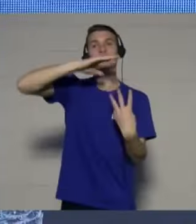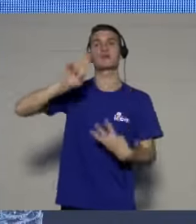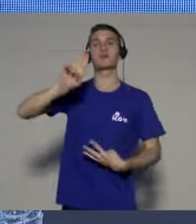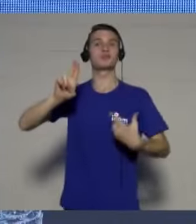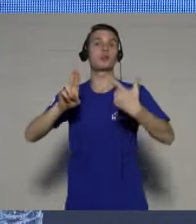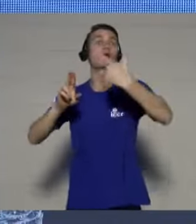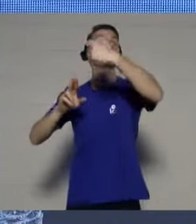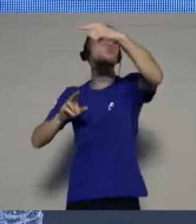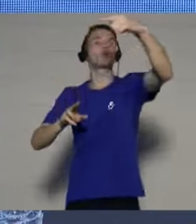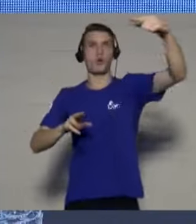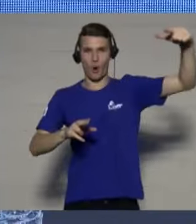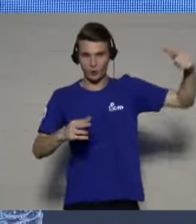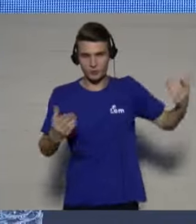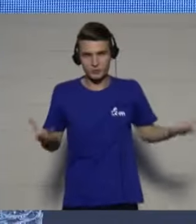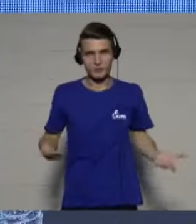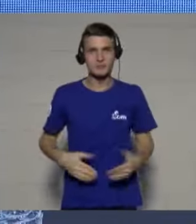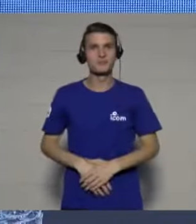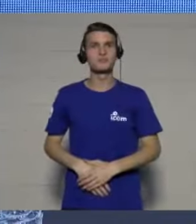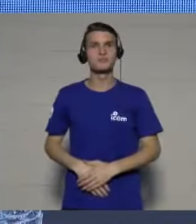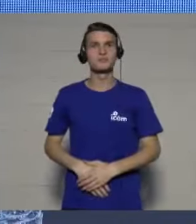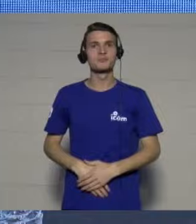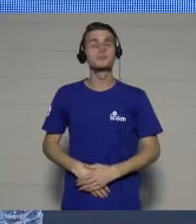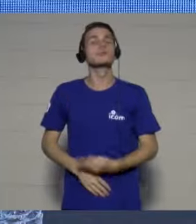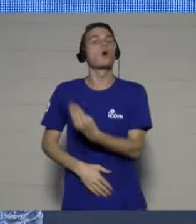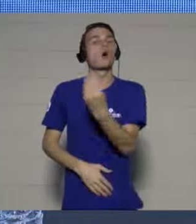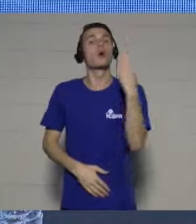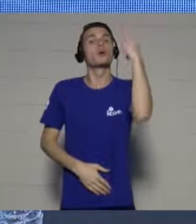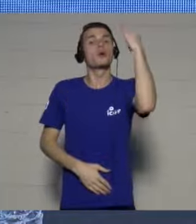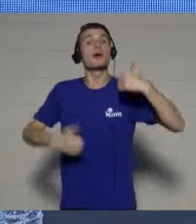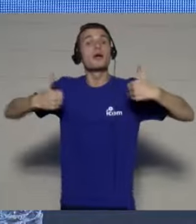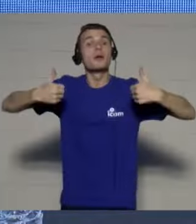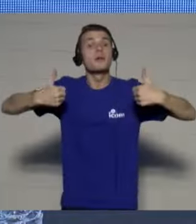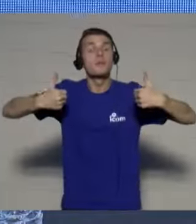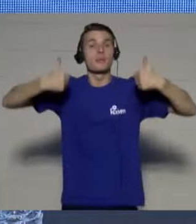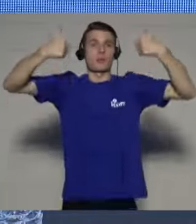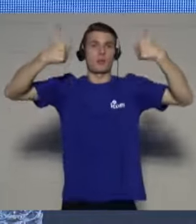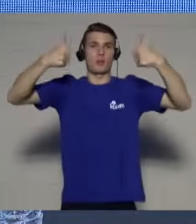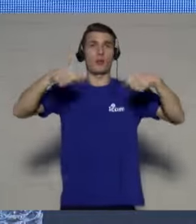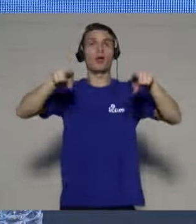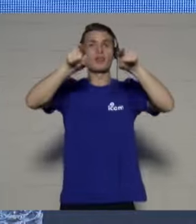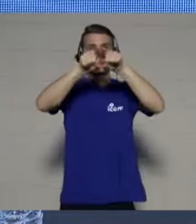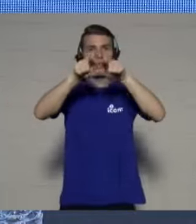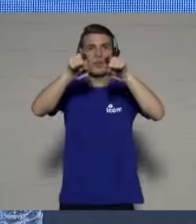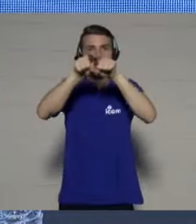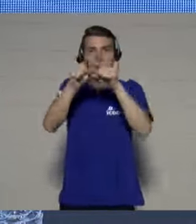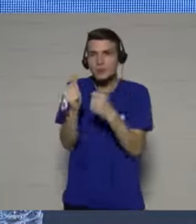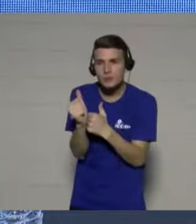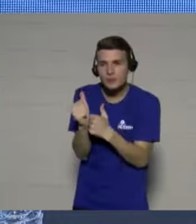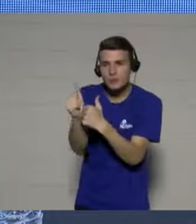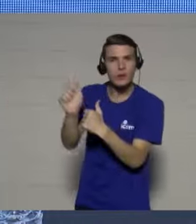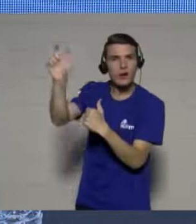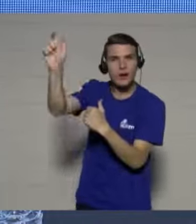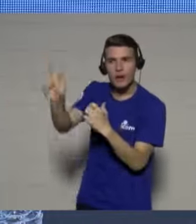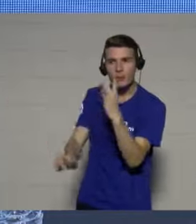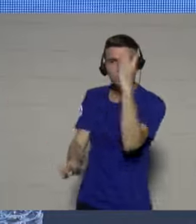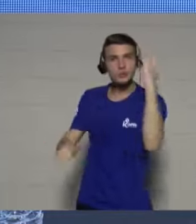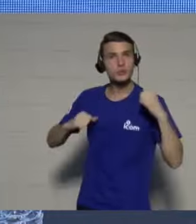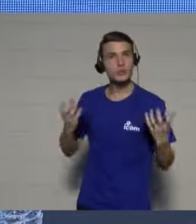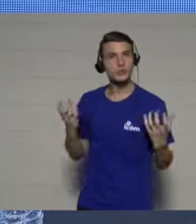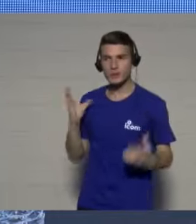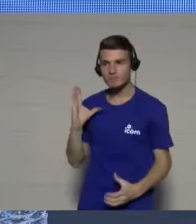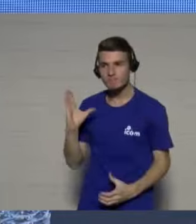gente lida é muito audiência. Então, como eu entendo melhor, como eu segmento melhor aquela pessoa para quem eu vou fazer uma mídia